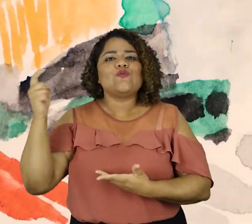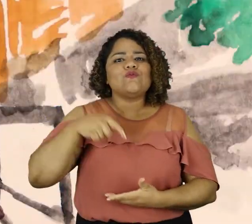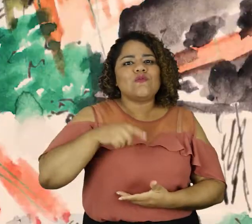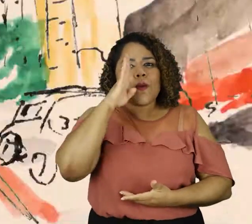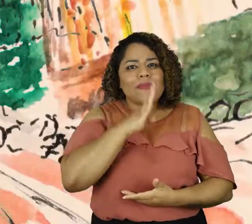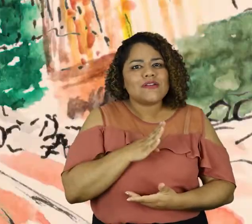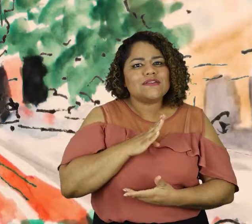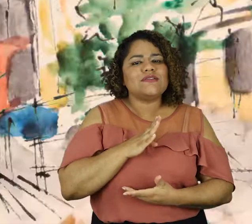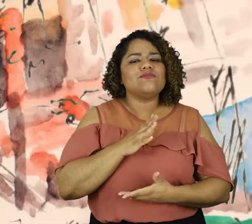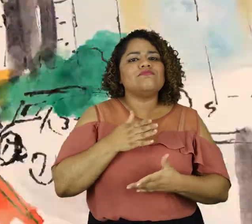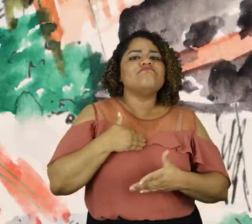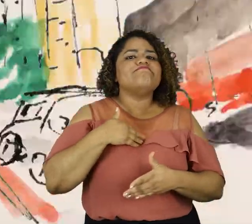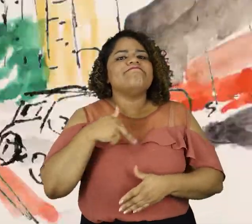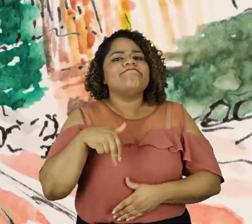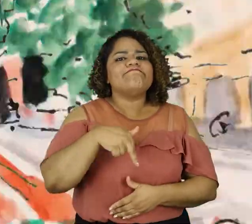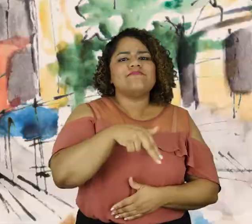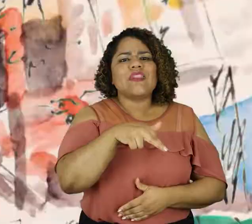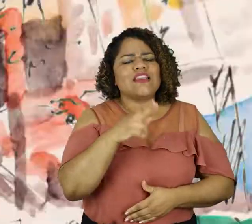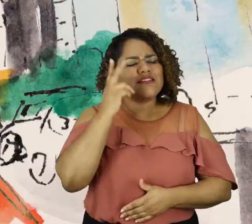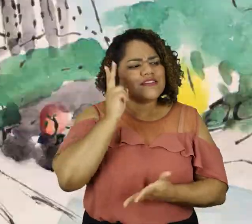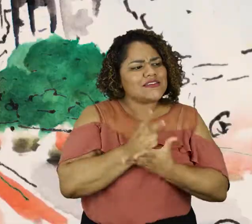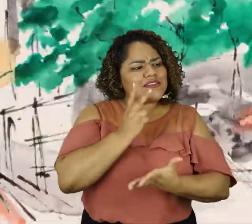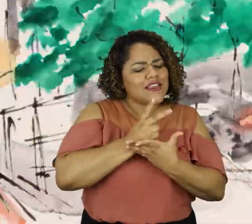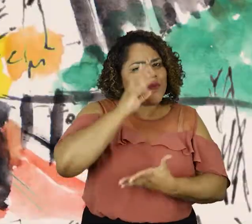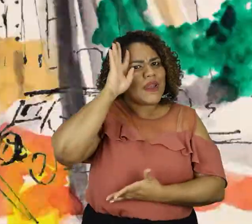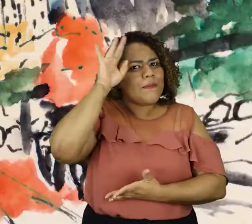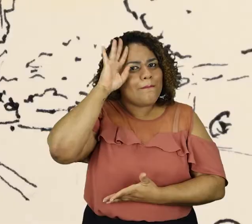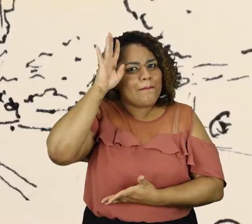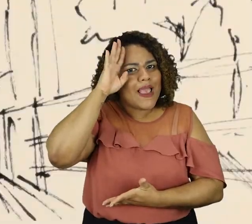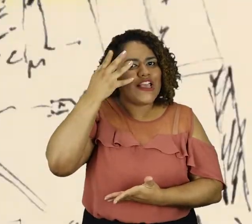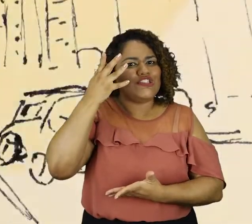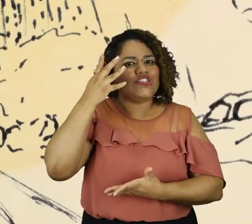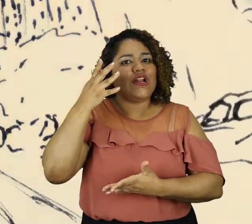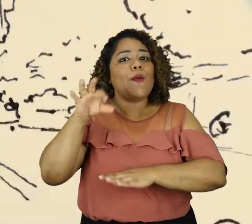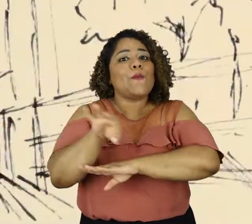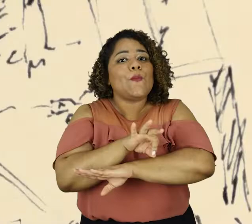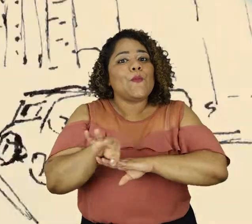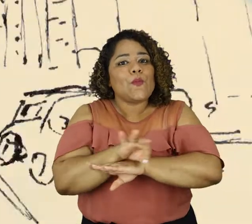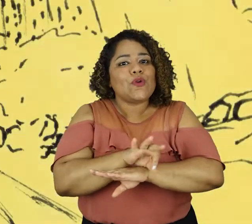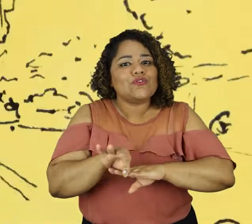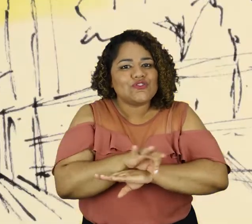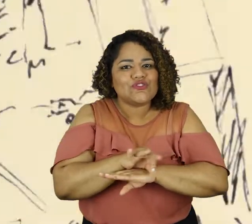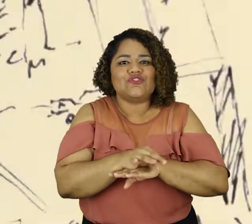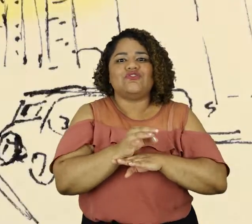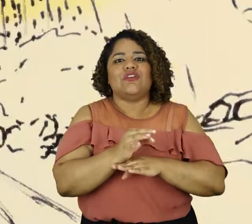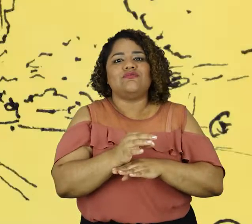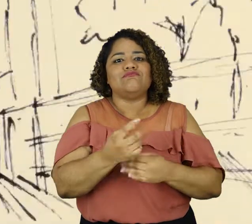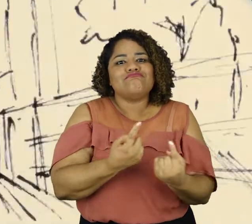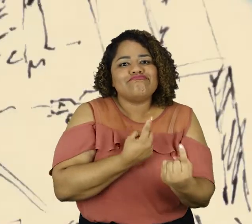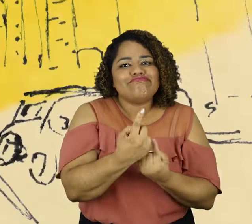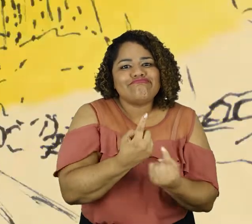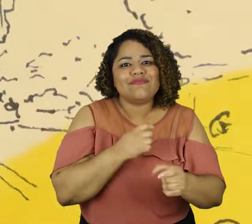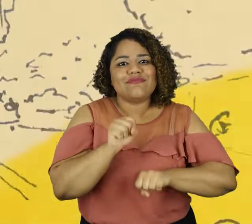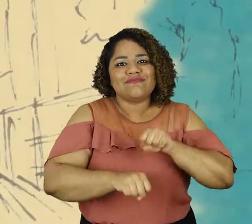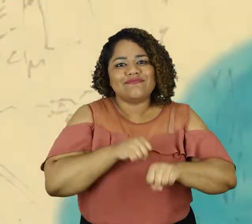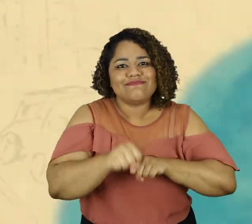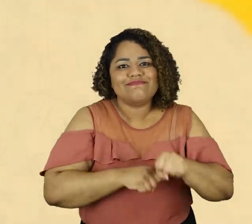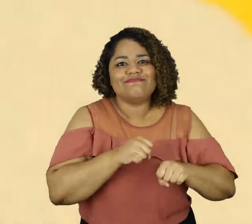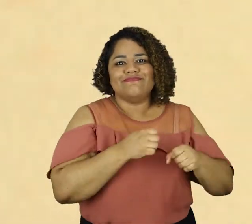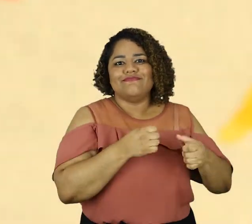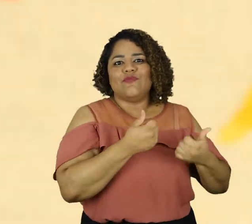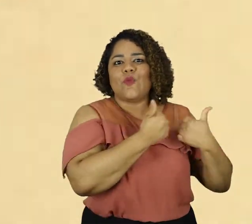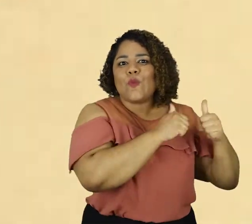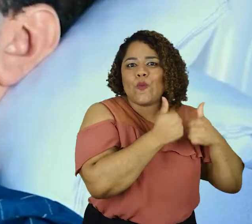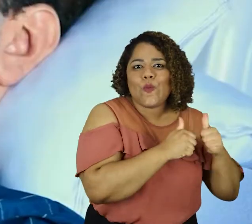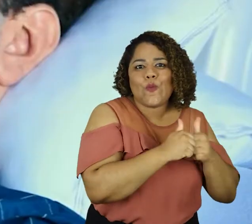Brasil, eu ia projetando mentalmente ciclovias, estruturas para o transporte coletivo e, é claro, elas, as